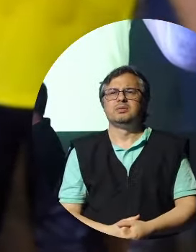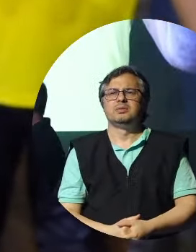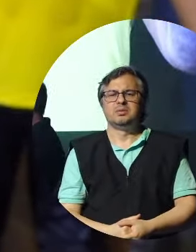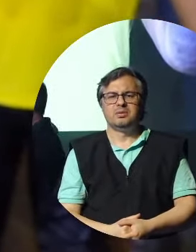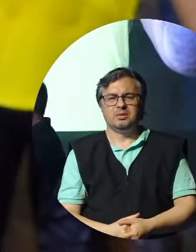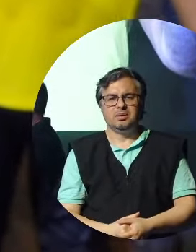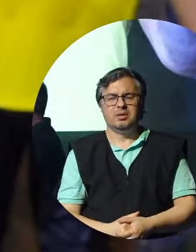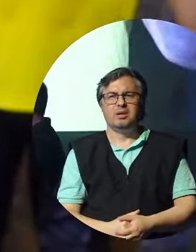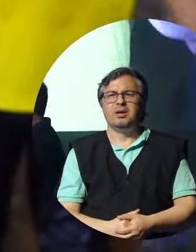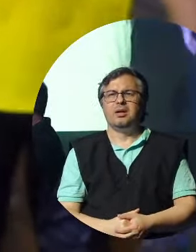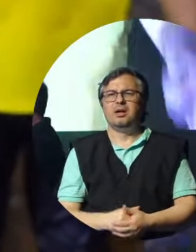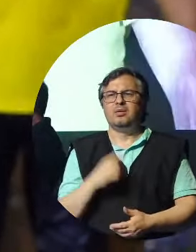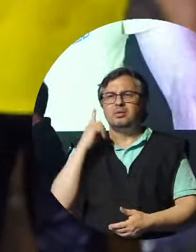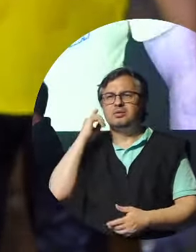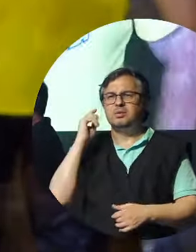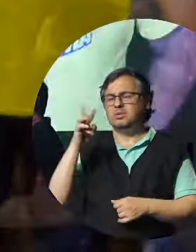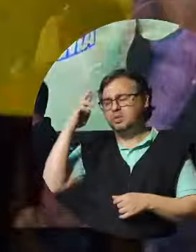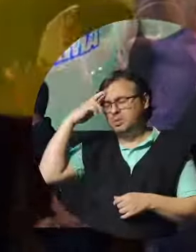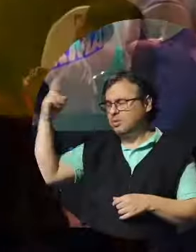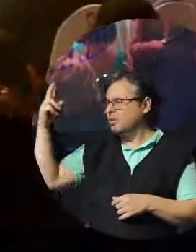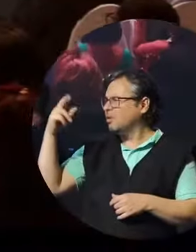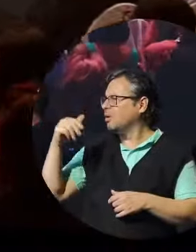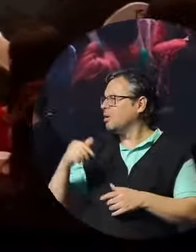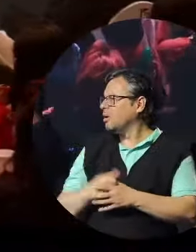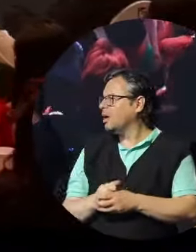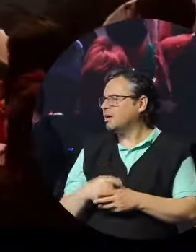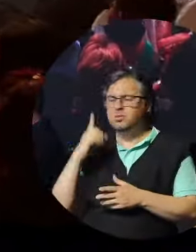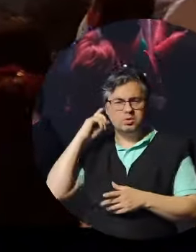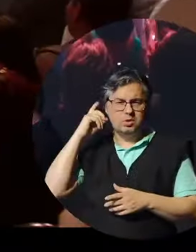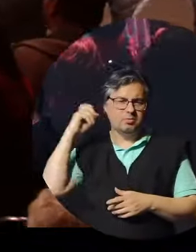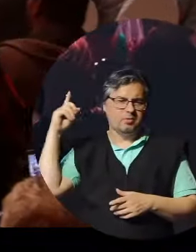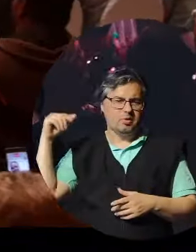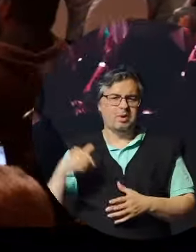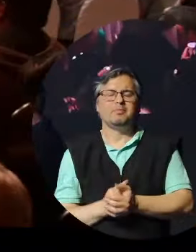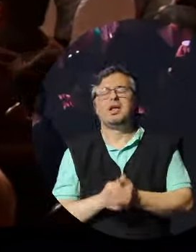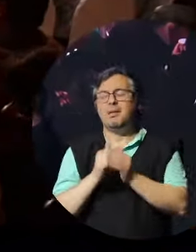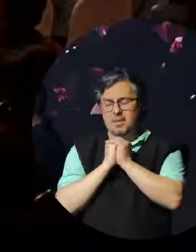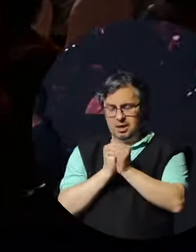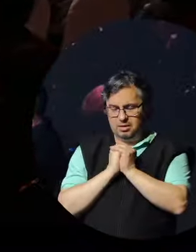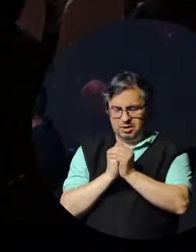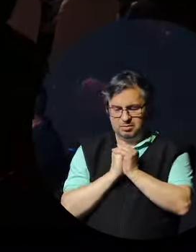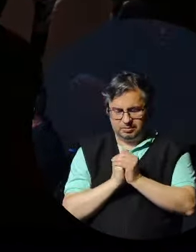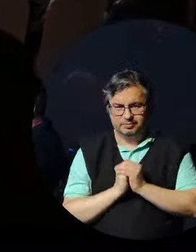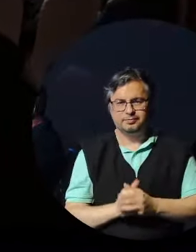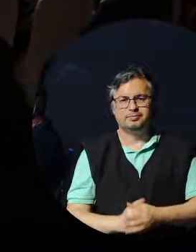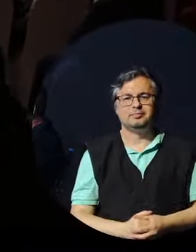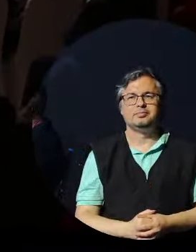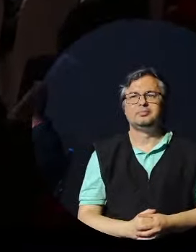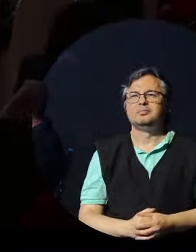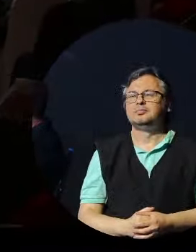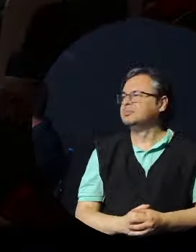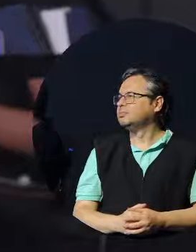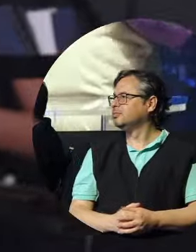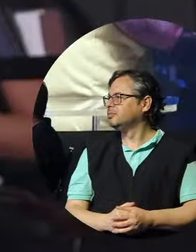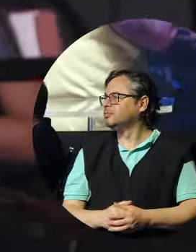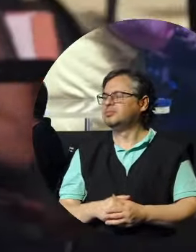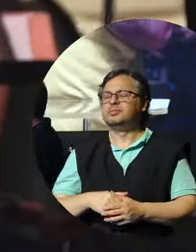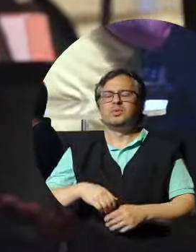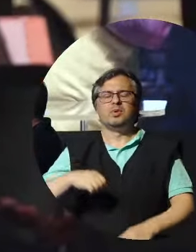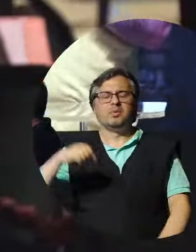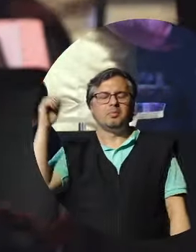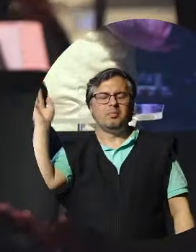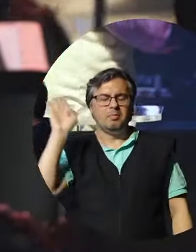glórias a Jesus. É com o senhor aí no palco, Pastor Fernando. Amém. Meus irmãos, o trabalho dos Batistas Brasileiros